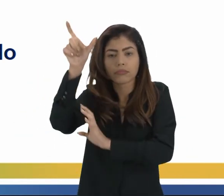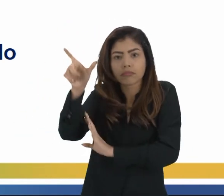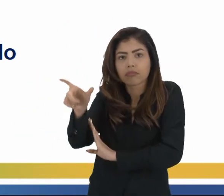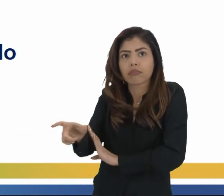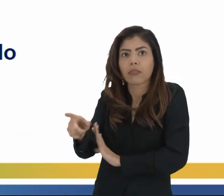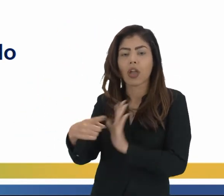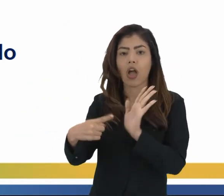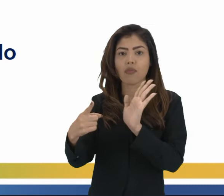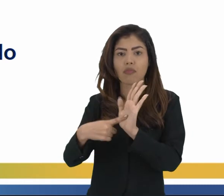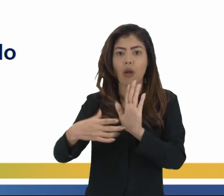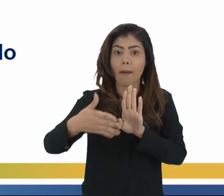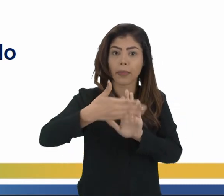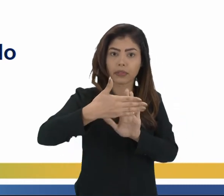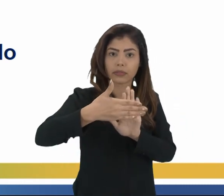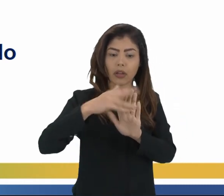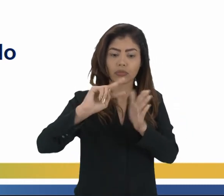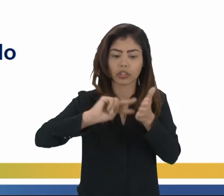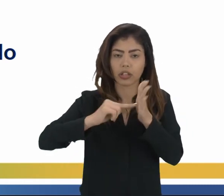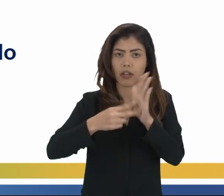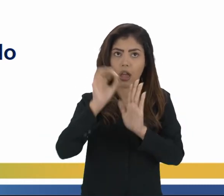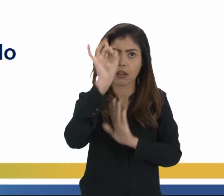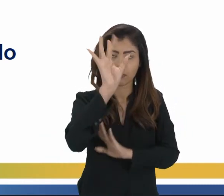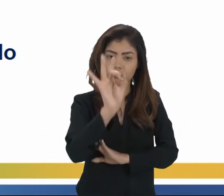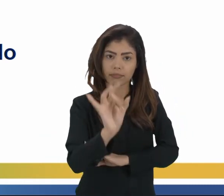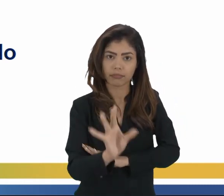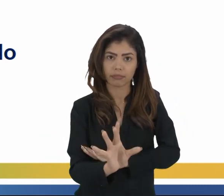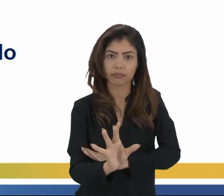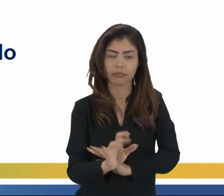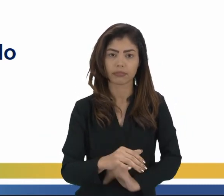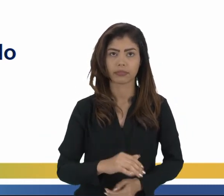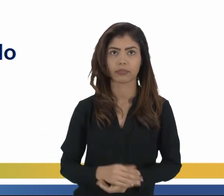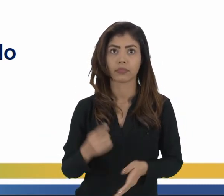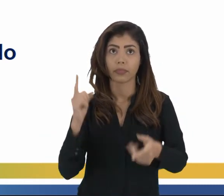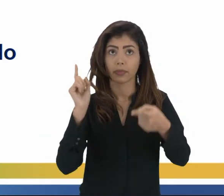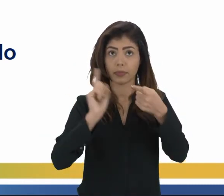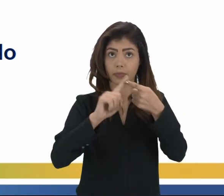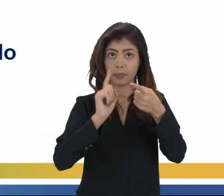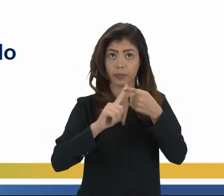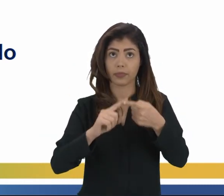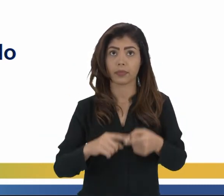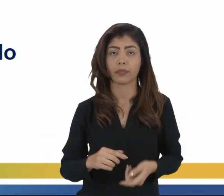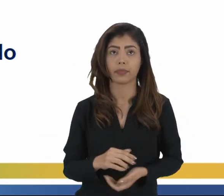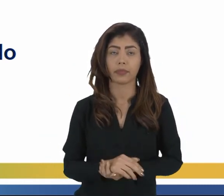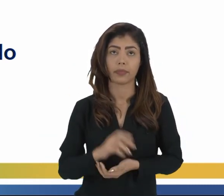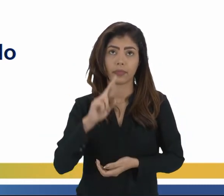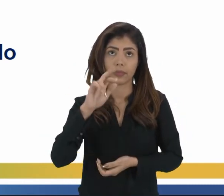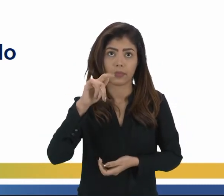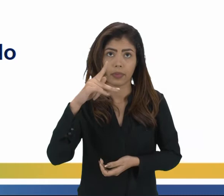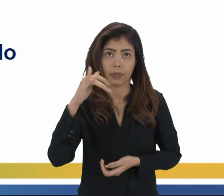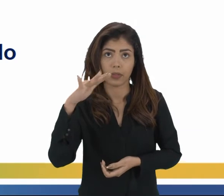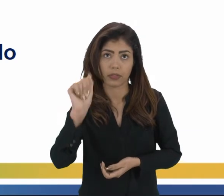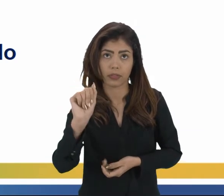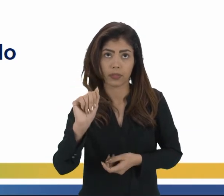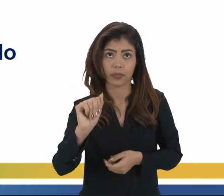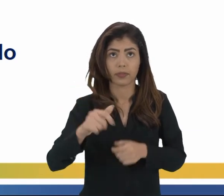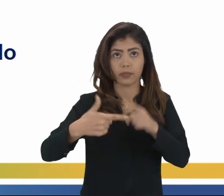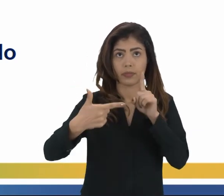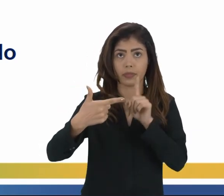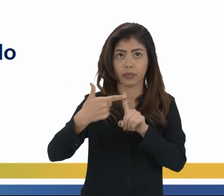o que representaria o significado de cada uma dessas. Número 1, repetición. Número